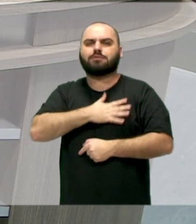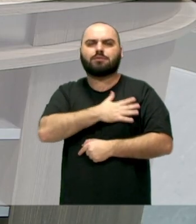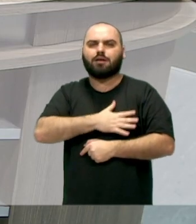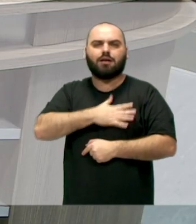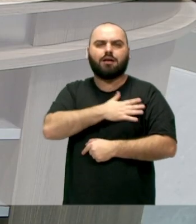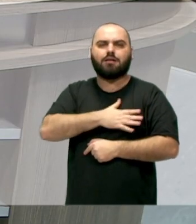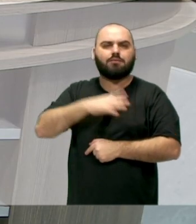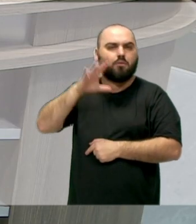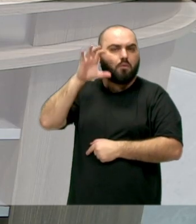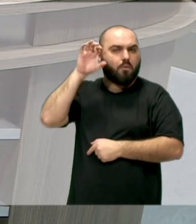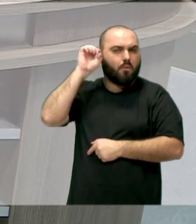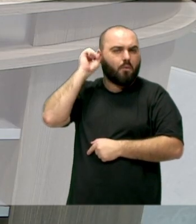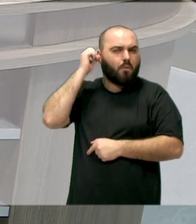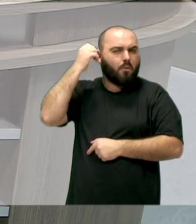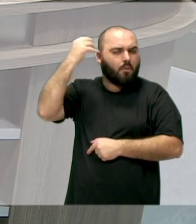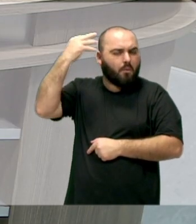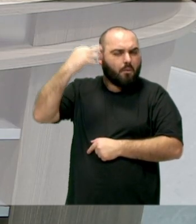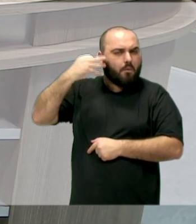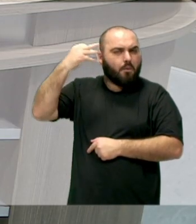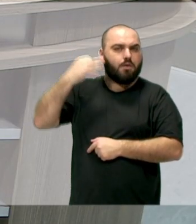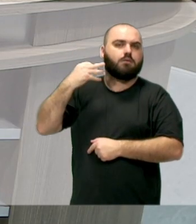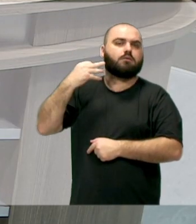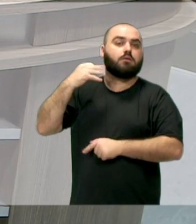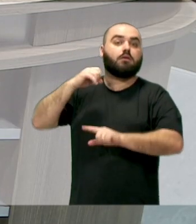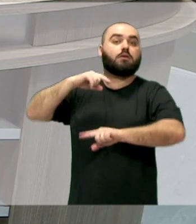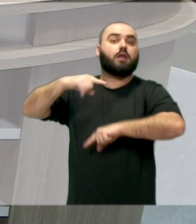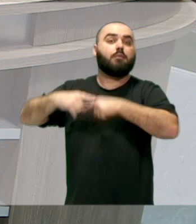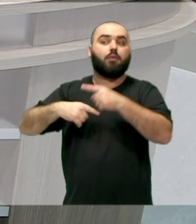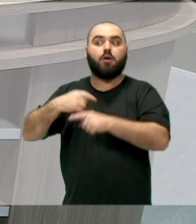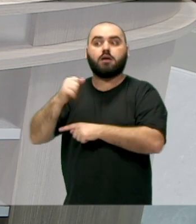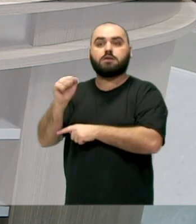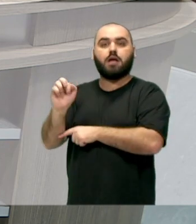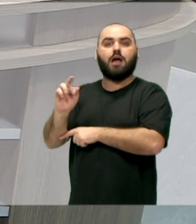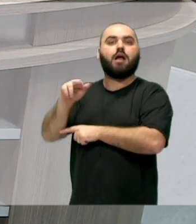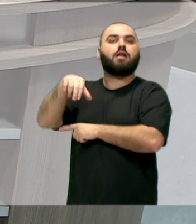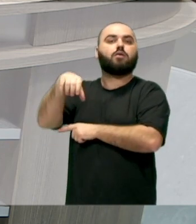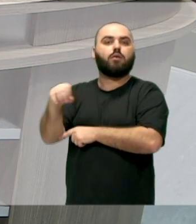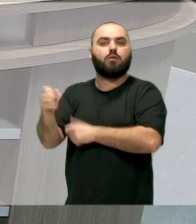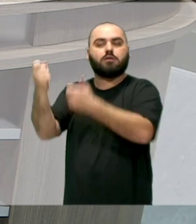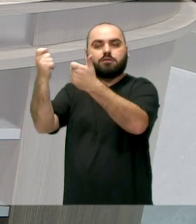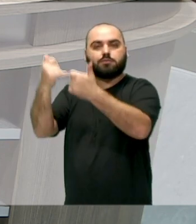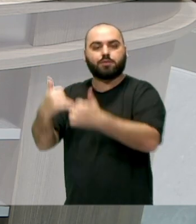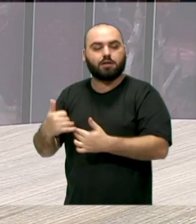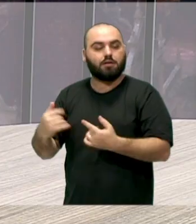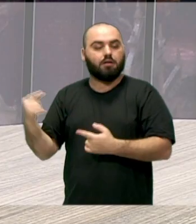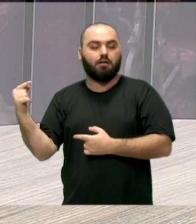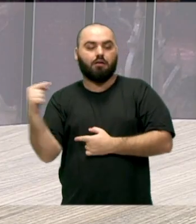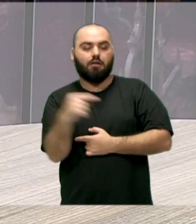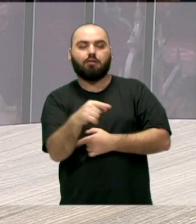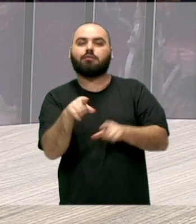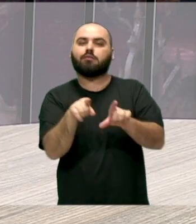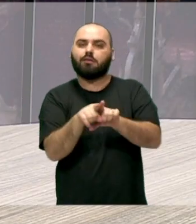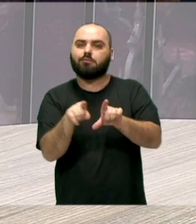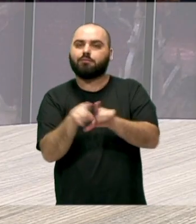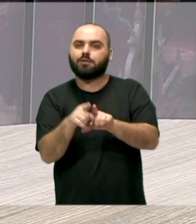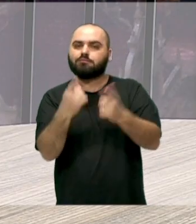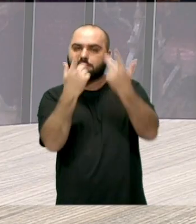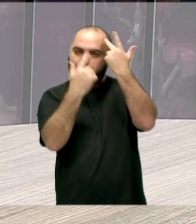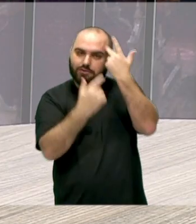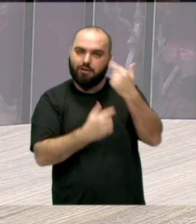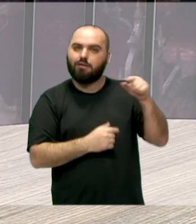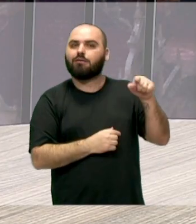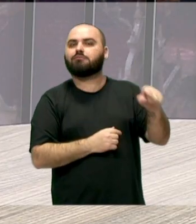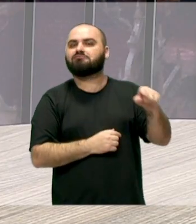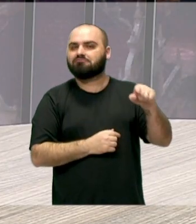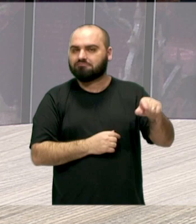absoluto. E depois o Arnaud vai contando como ele grudou nele, como ele passou a ser um admirador e como ele ia nas